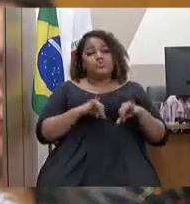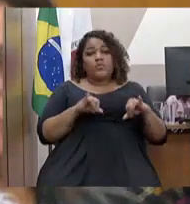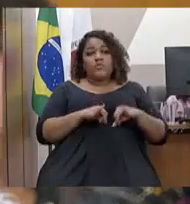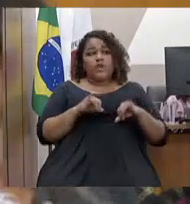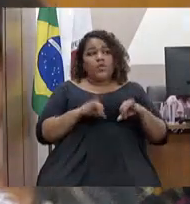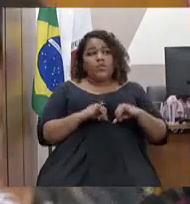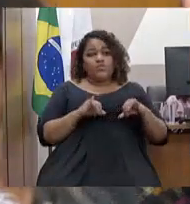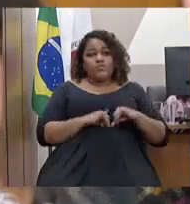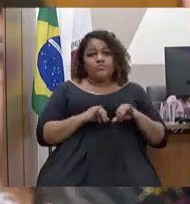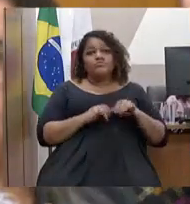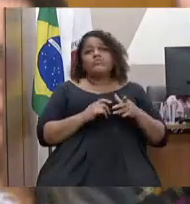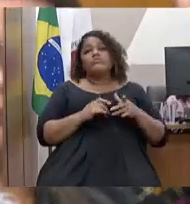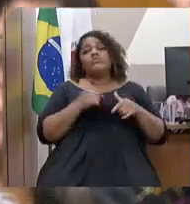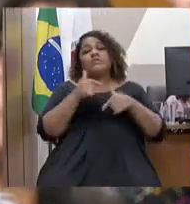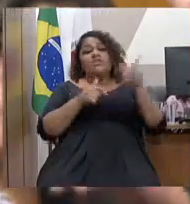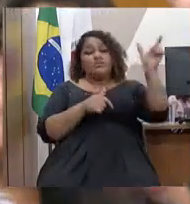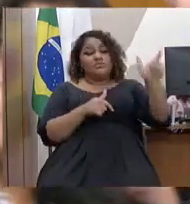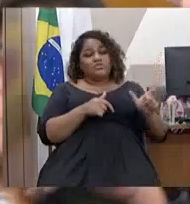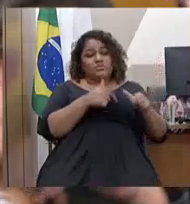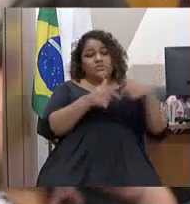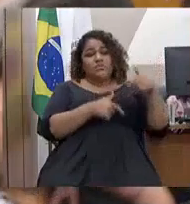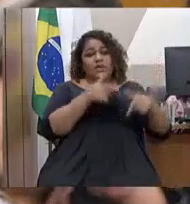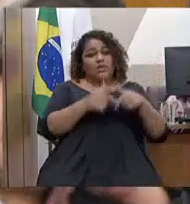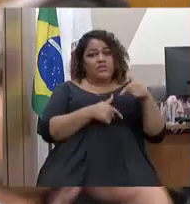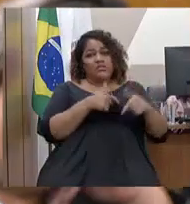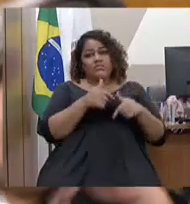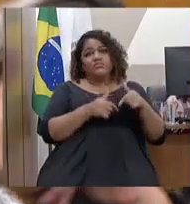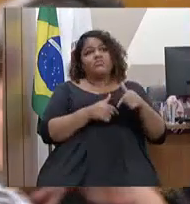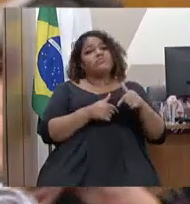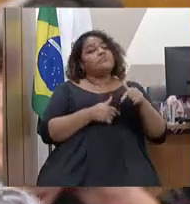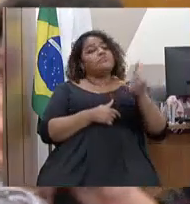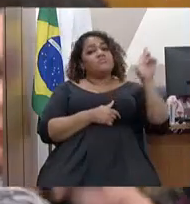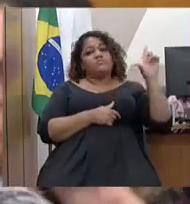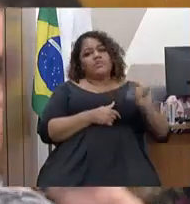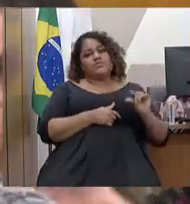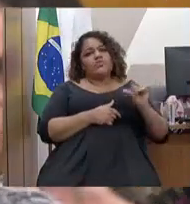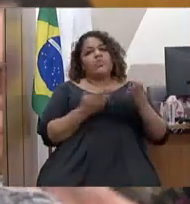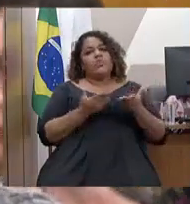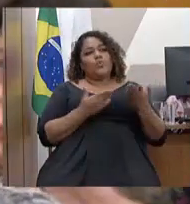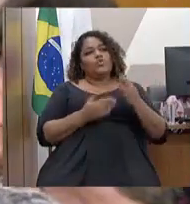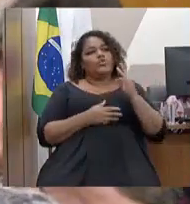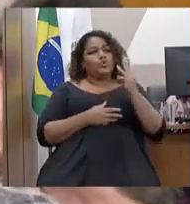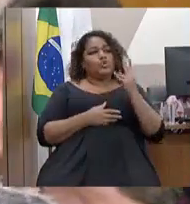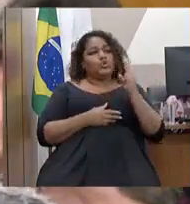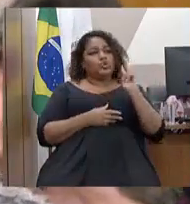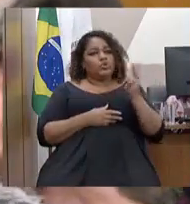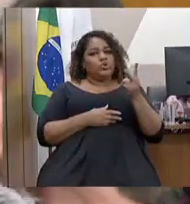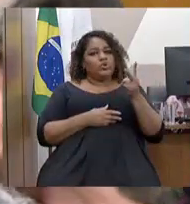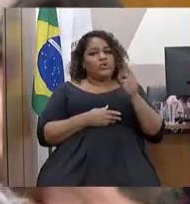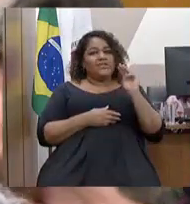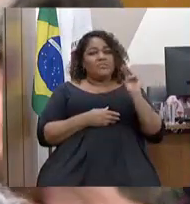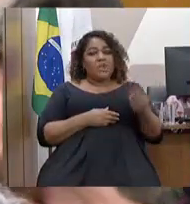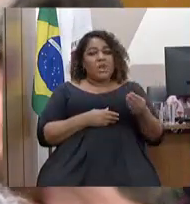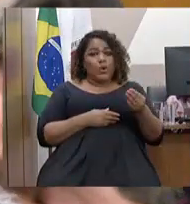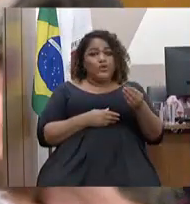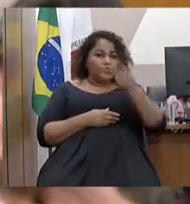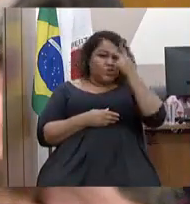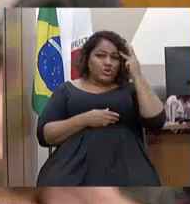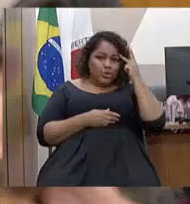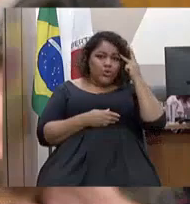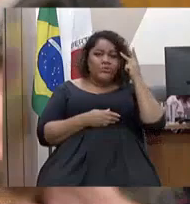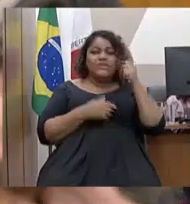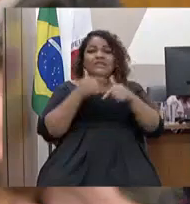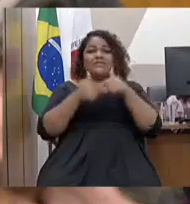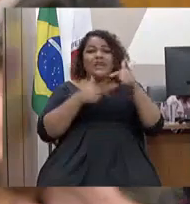e os trabalhadores muito mais hoje nós temos dois milhões de pessoas no aplicativo Tentando ganhar sua vida e